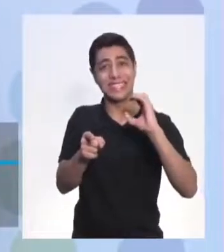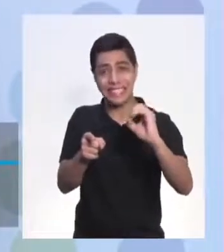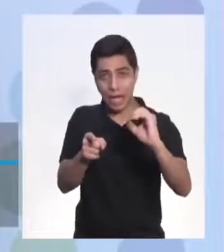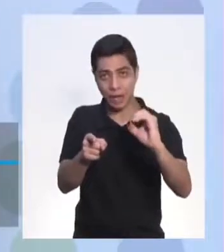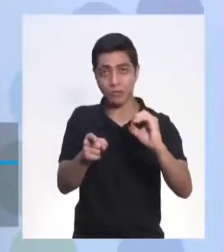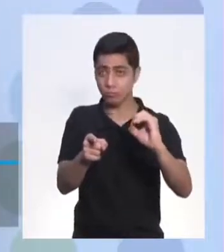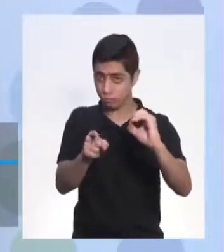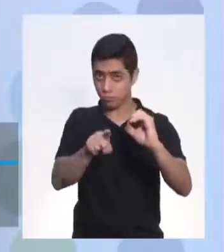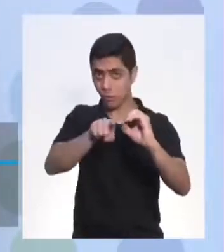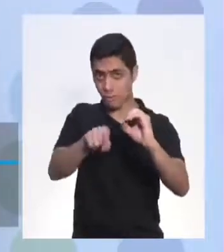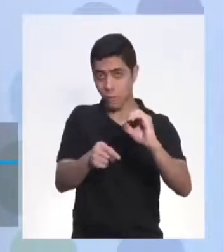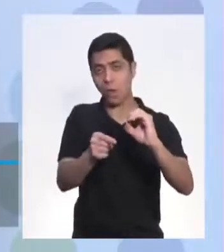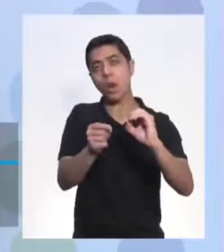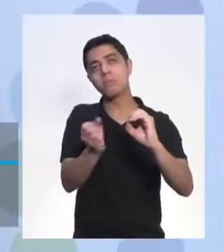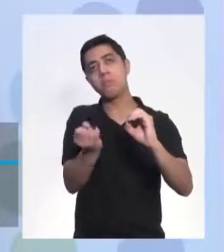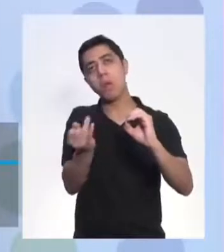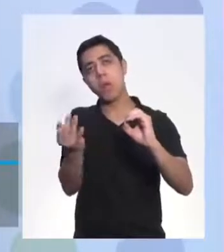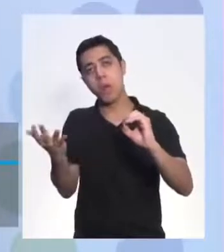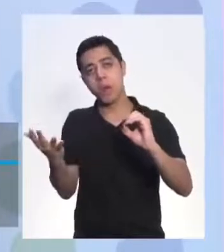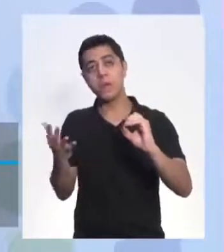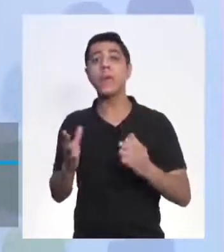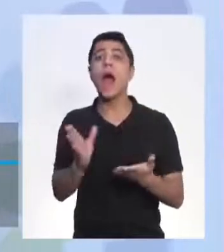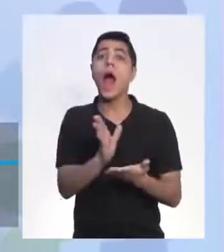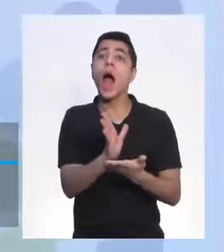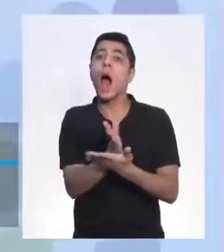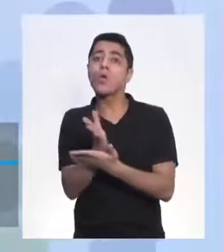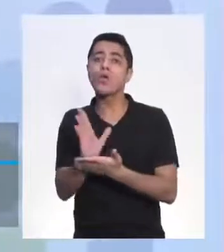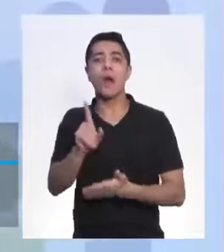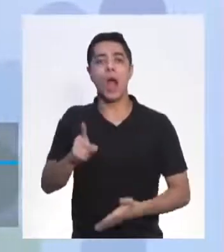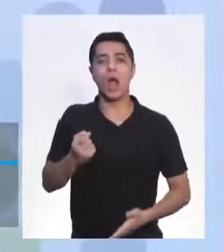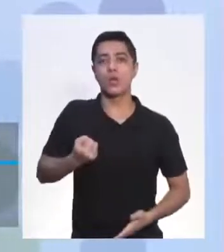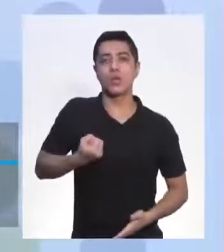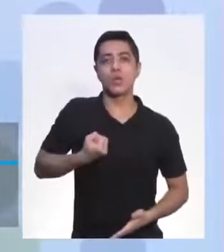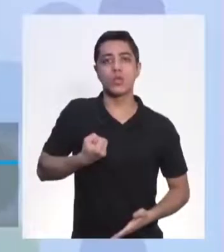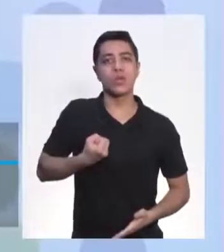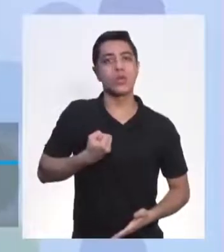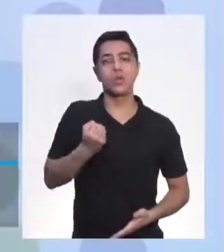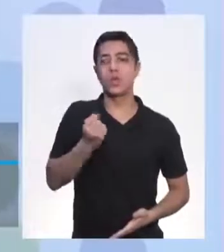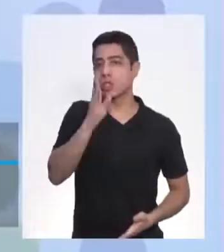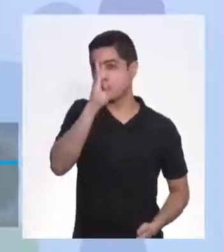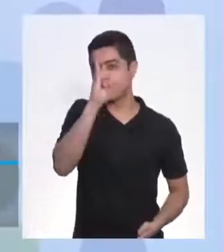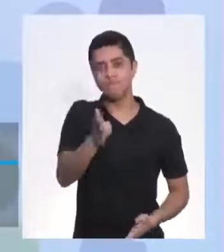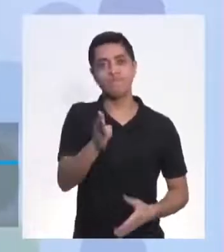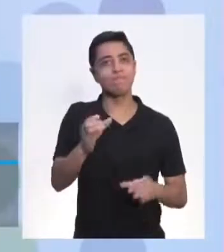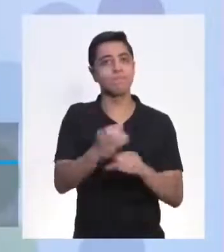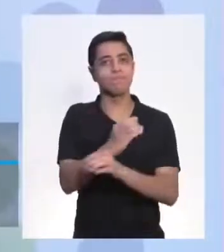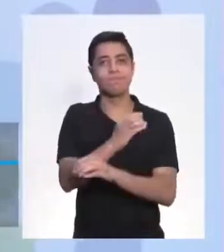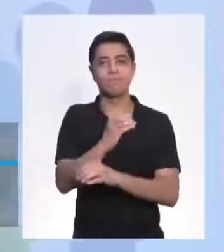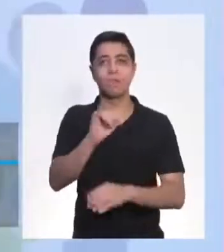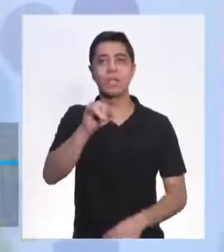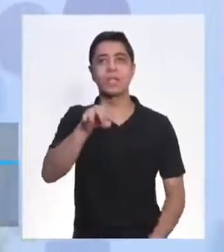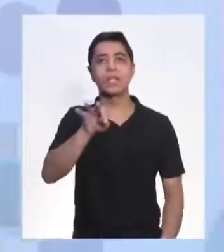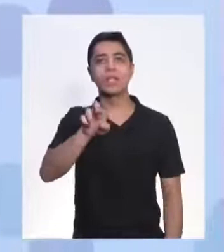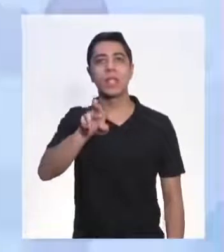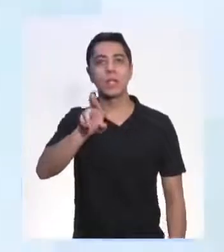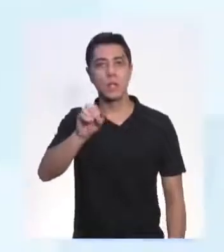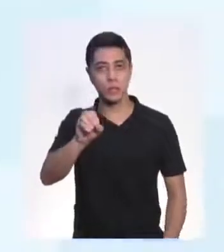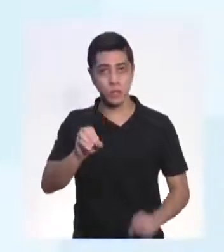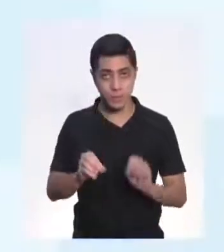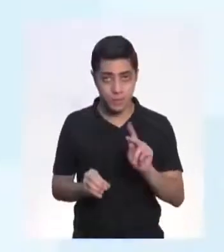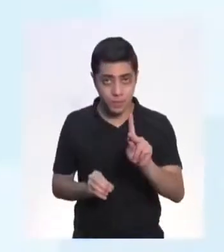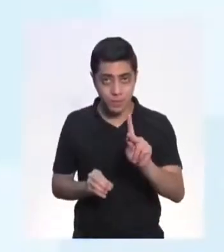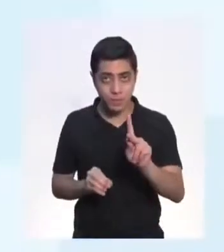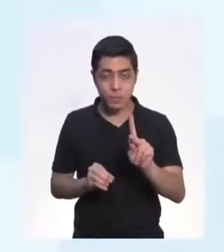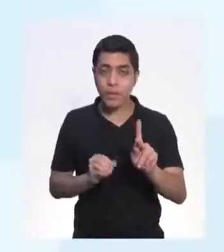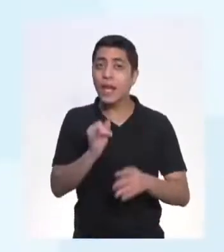até serão números inteiros. Certo, pessoal? Muito bem, por favor, coloquem para eles a resolução do exemplo 1. Quem quer